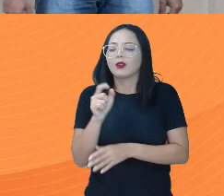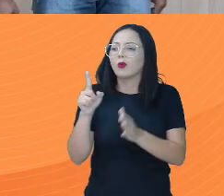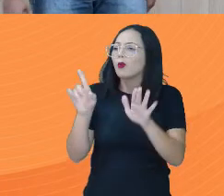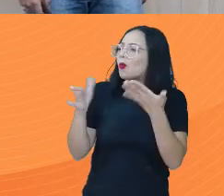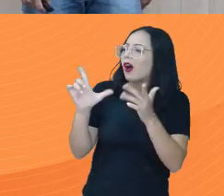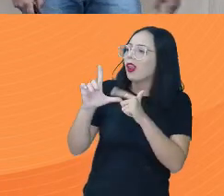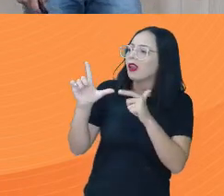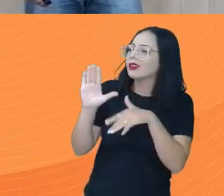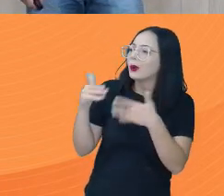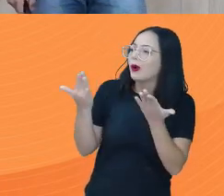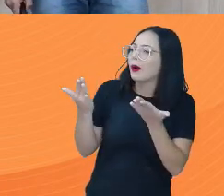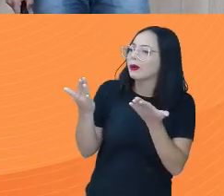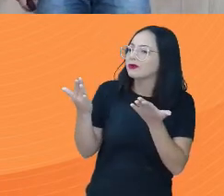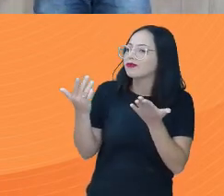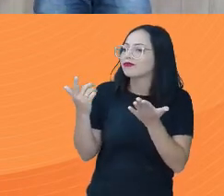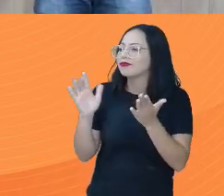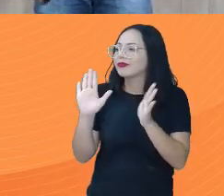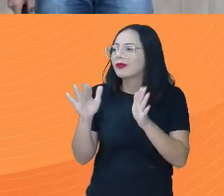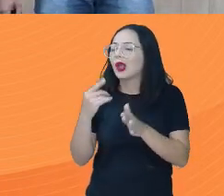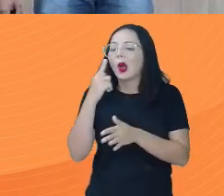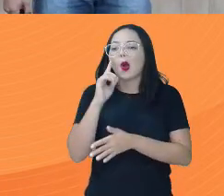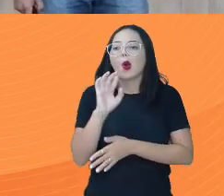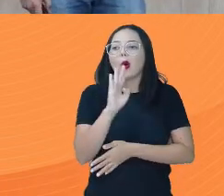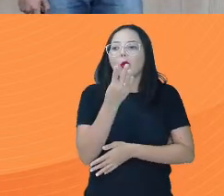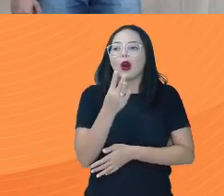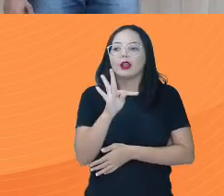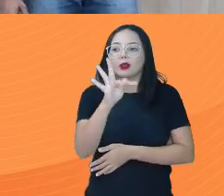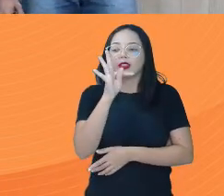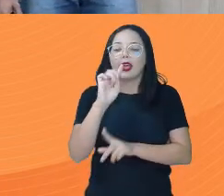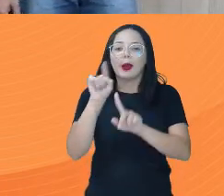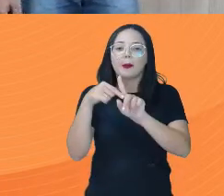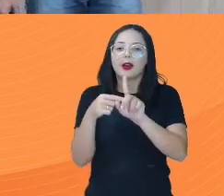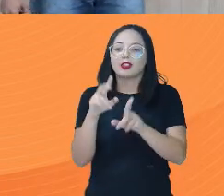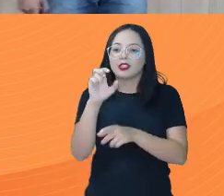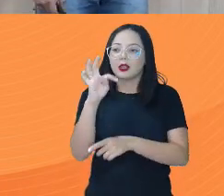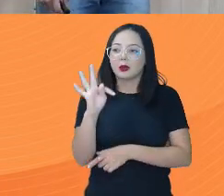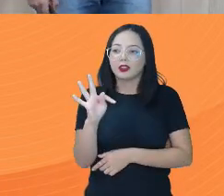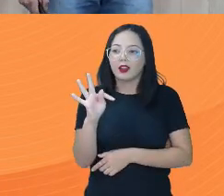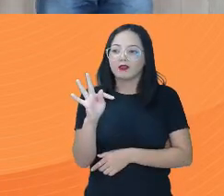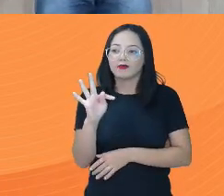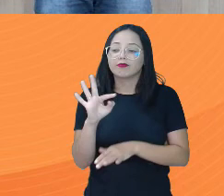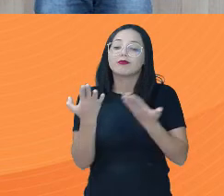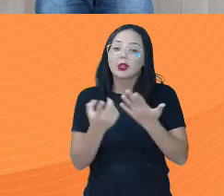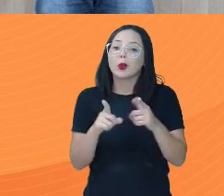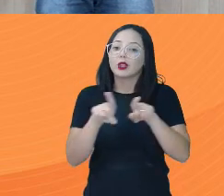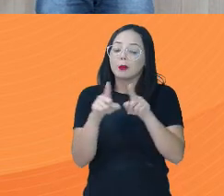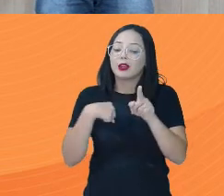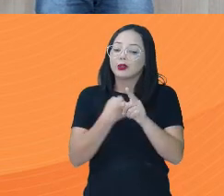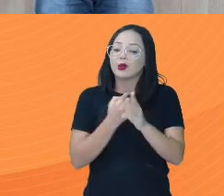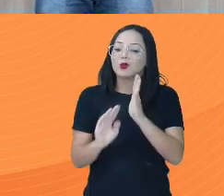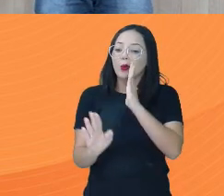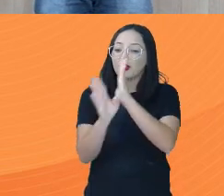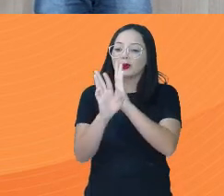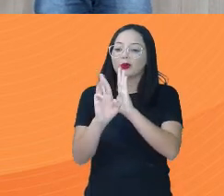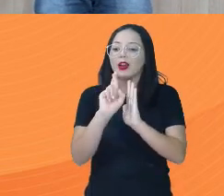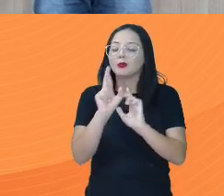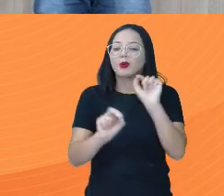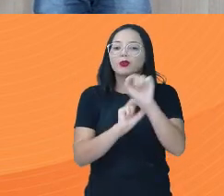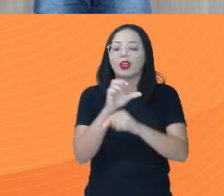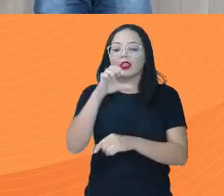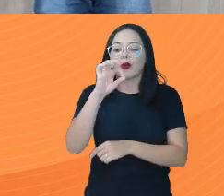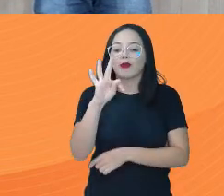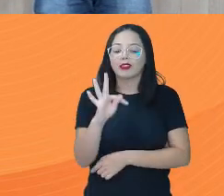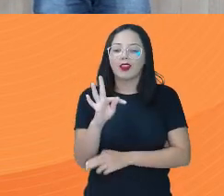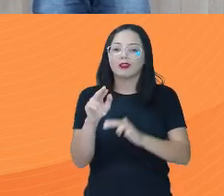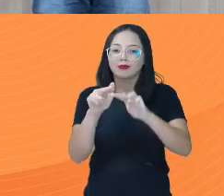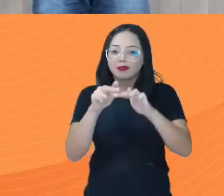letra? Não importa. 4t mais 5t. E a gente encontrou a resposta como 9t.